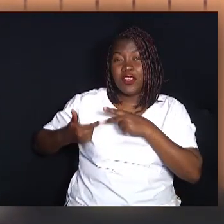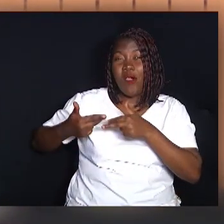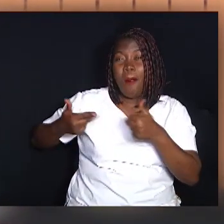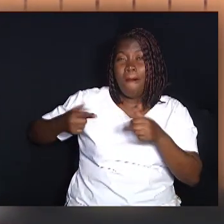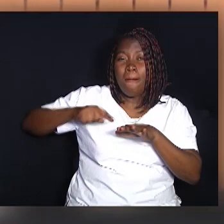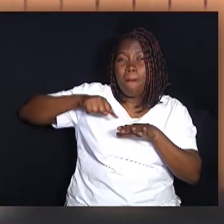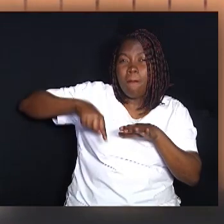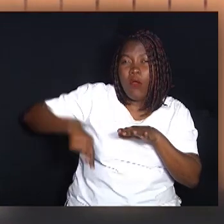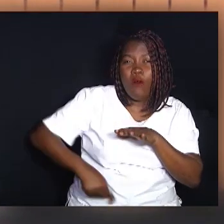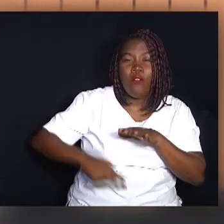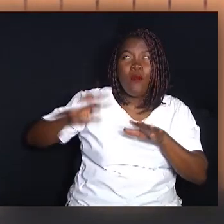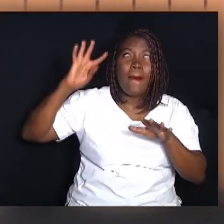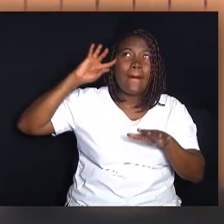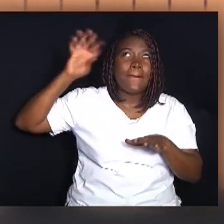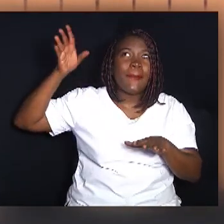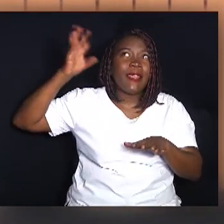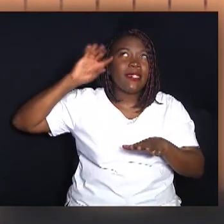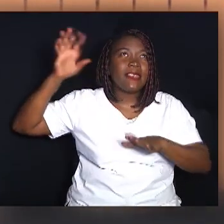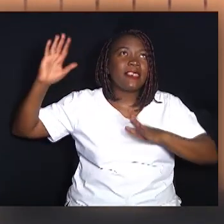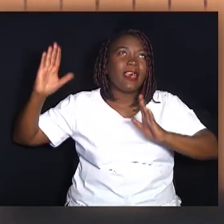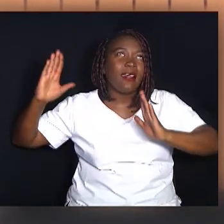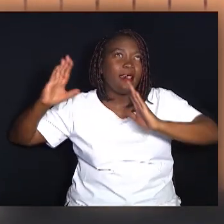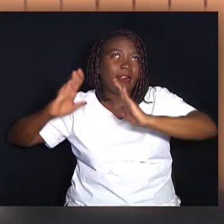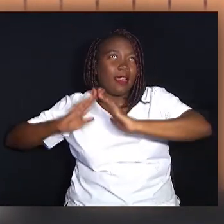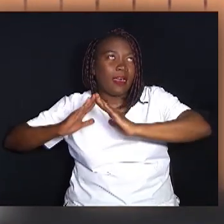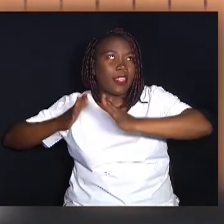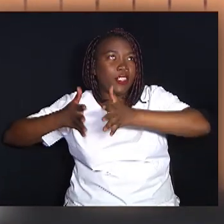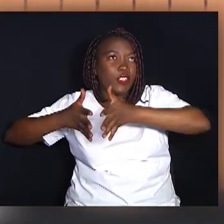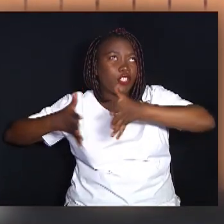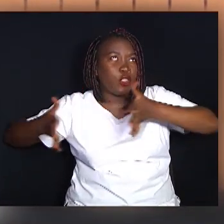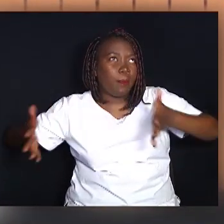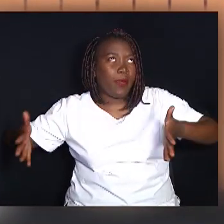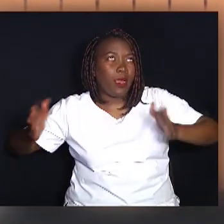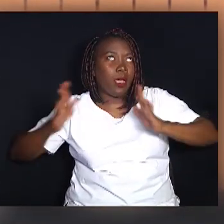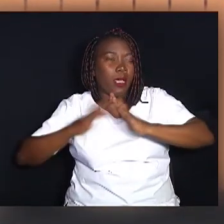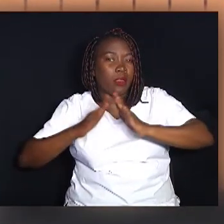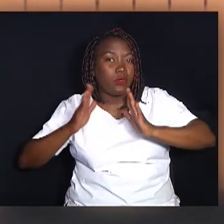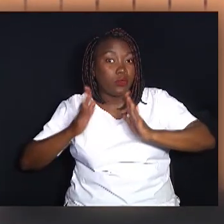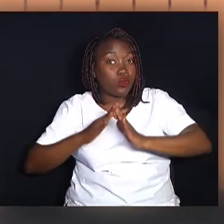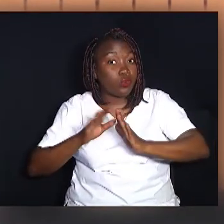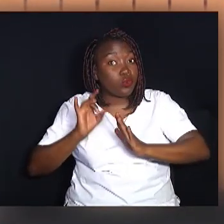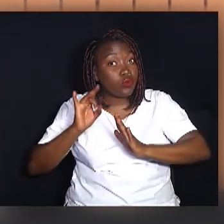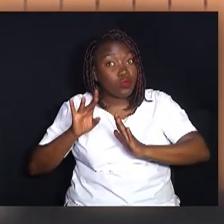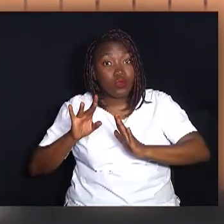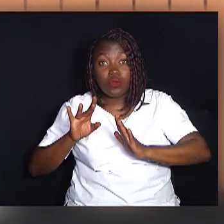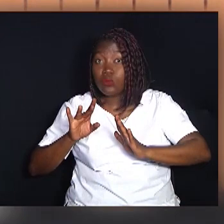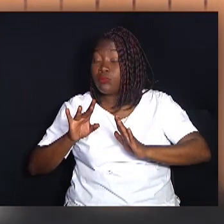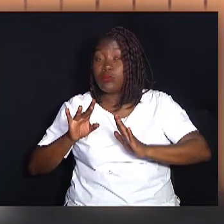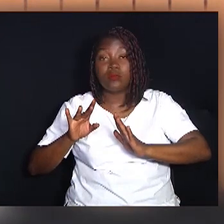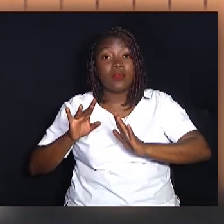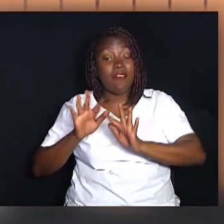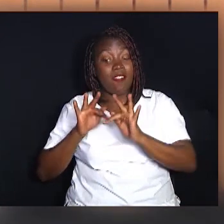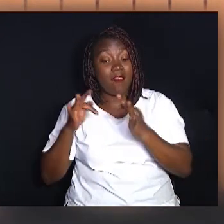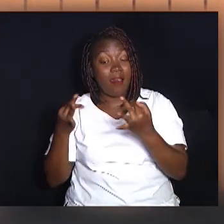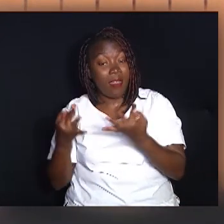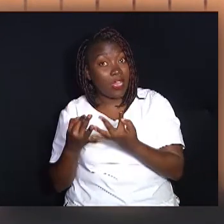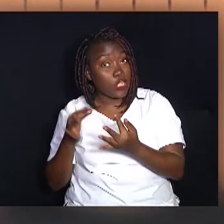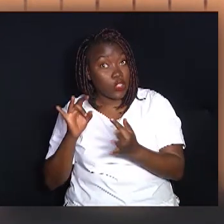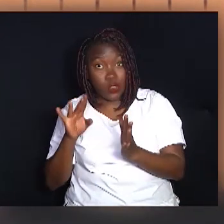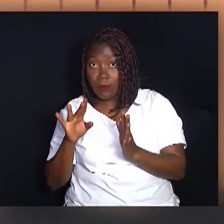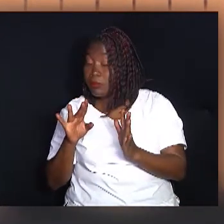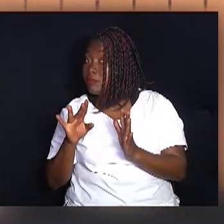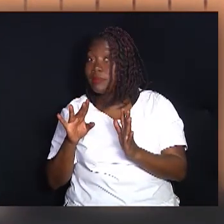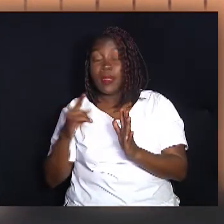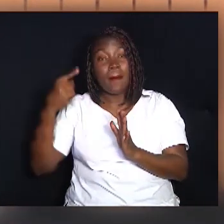a casa, né, o espaço de moradia, não só como espaço de moradia, não só como espaço da família, mas ela pensava a